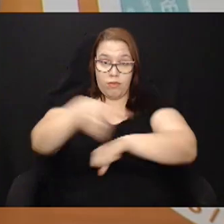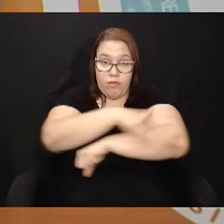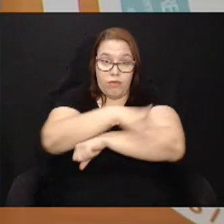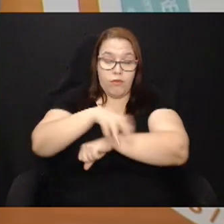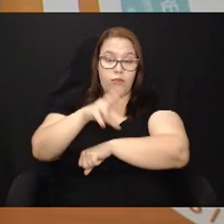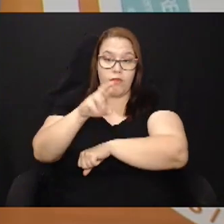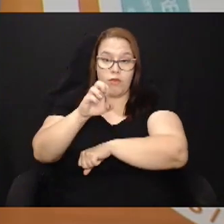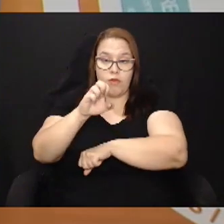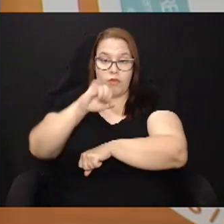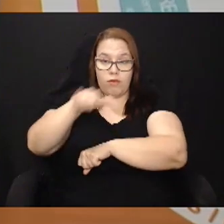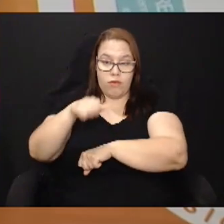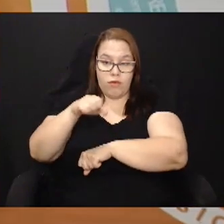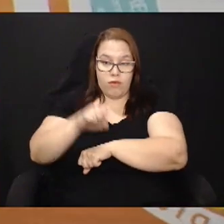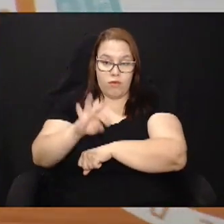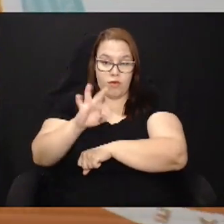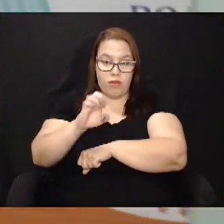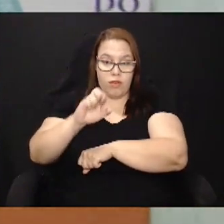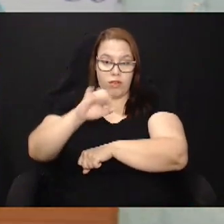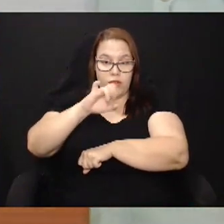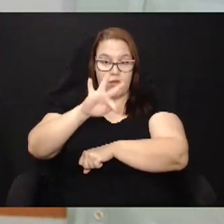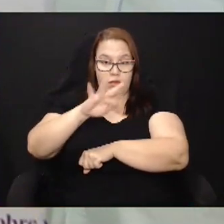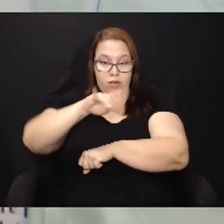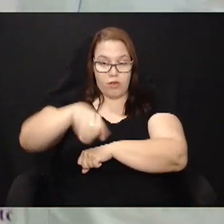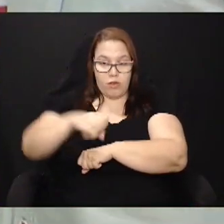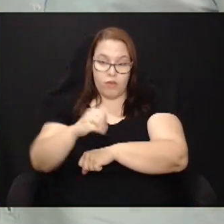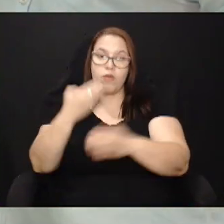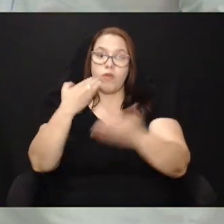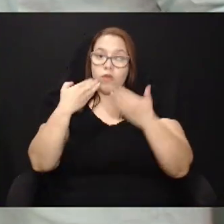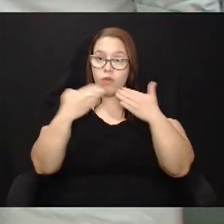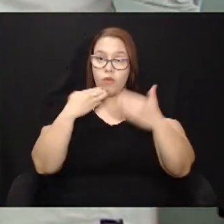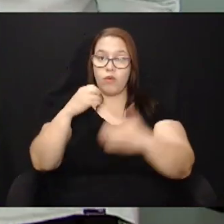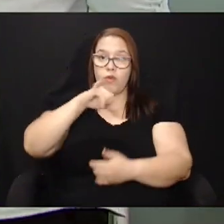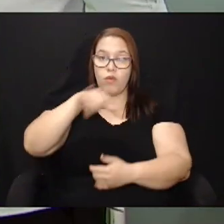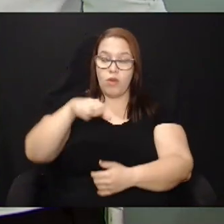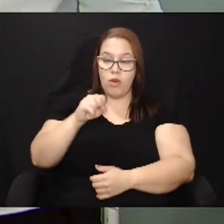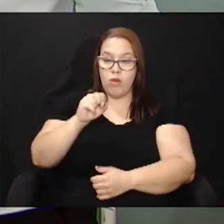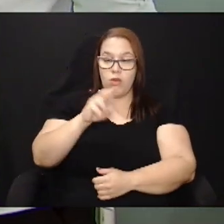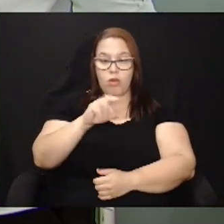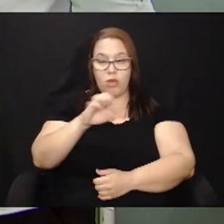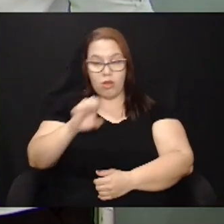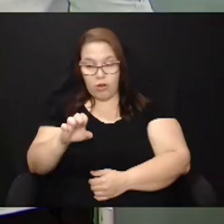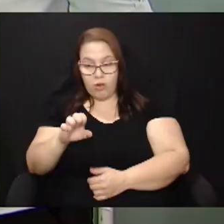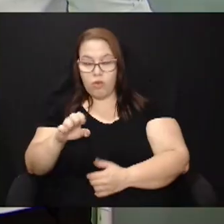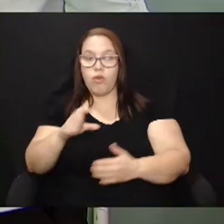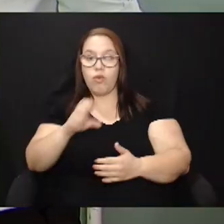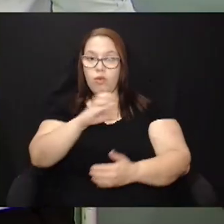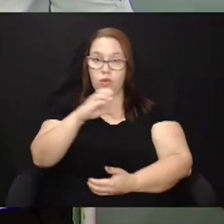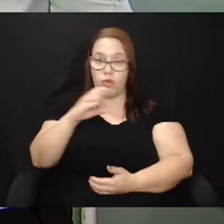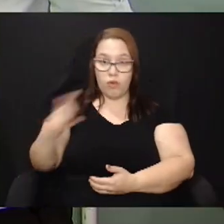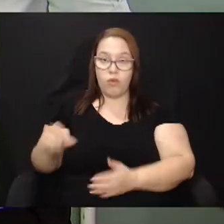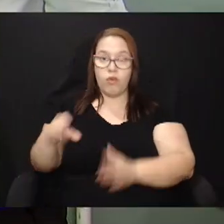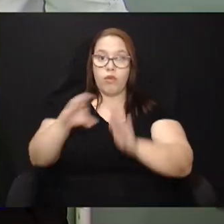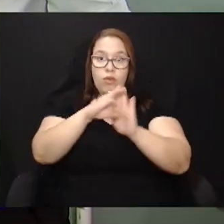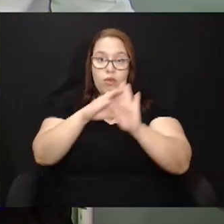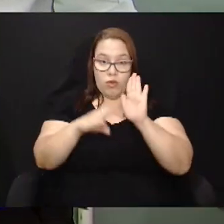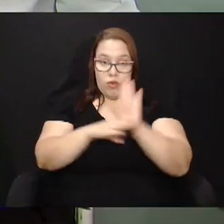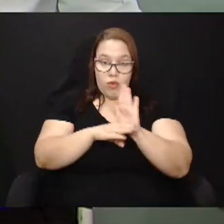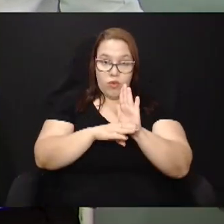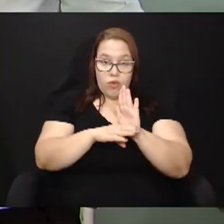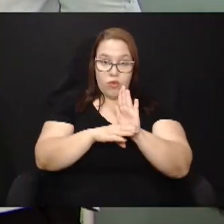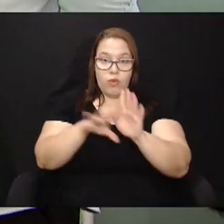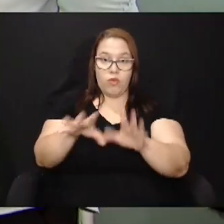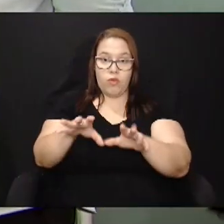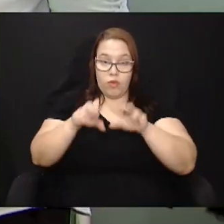centro de Campinas, e vamos conversar com o Josué Lima, ele que é coordenador do Programa Municipal de Infecções